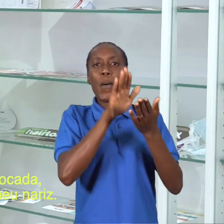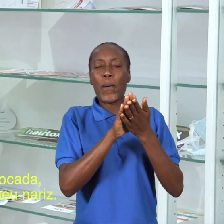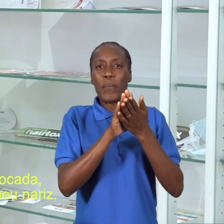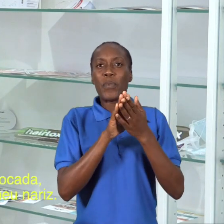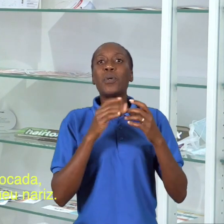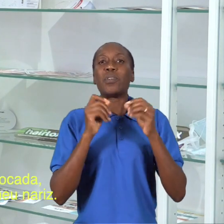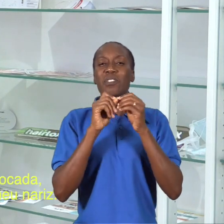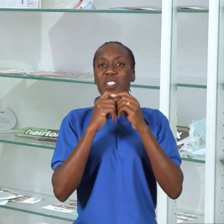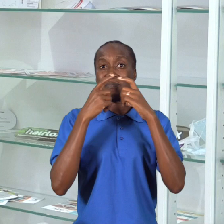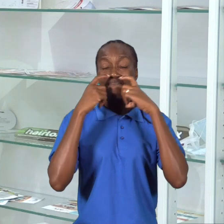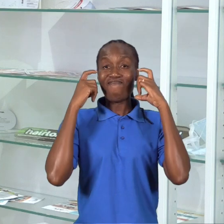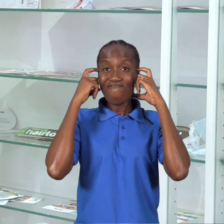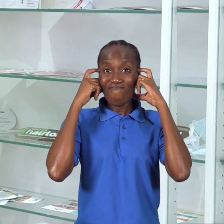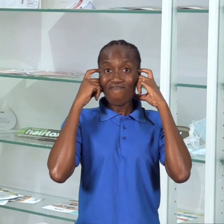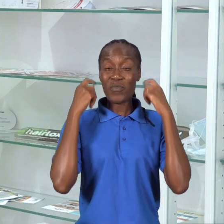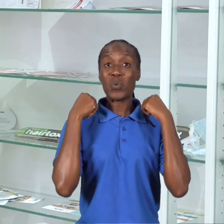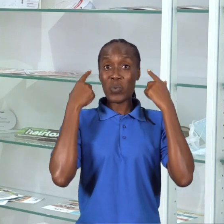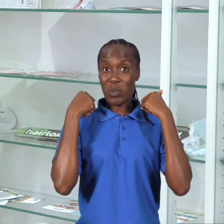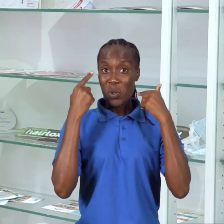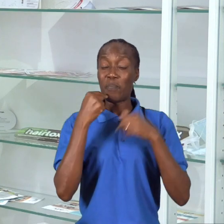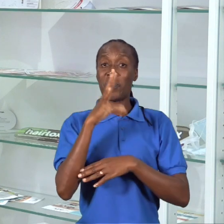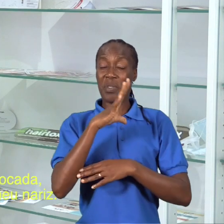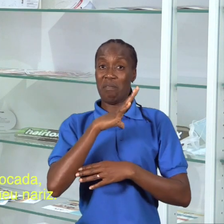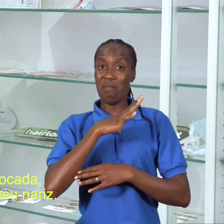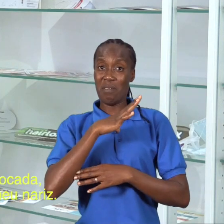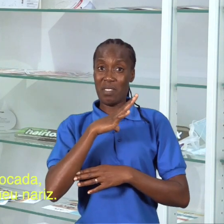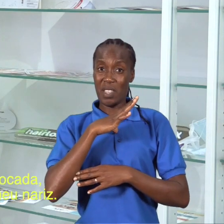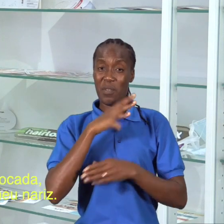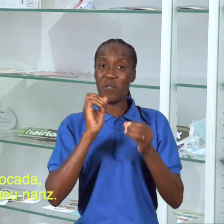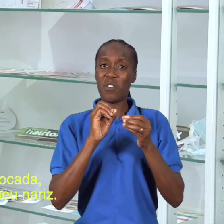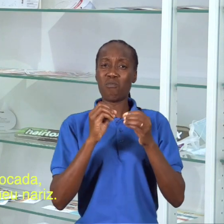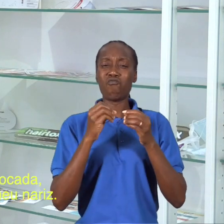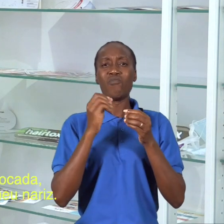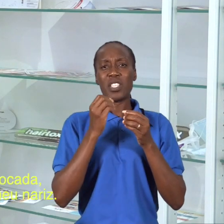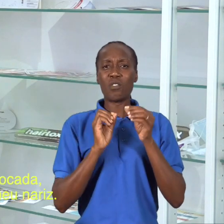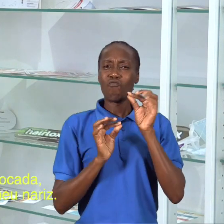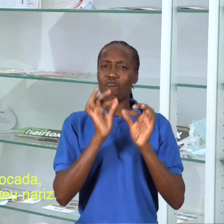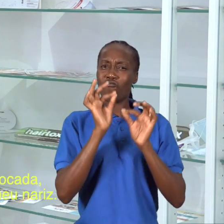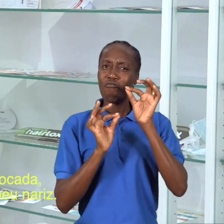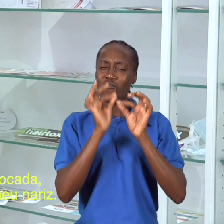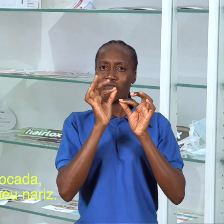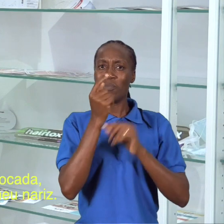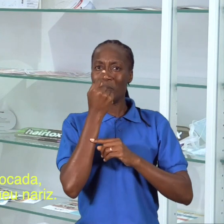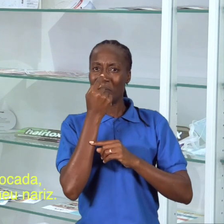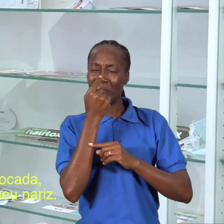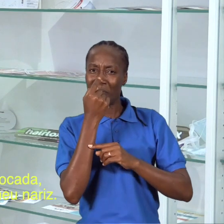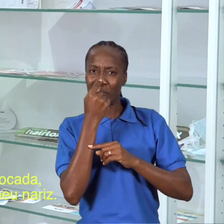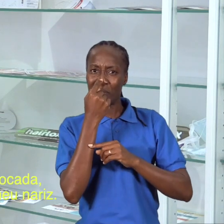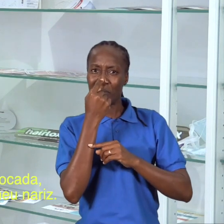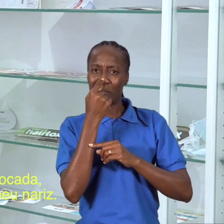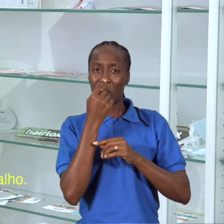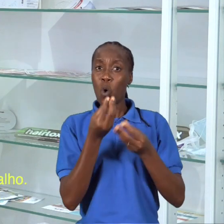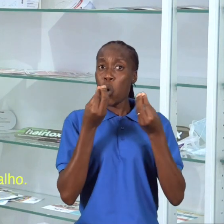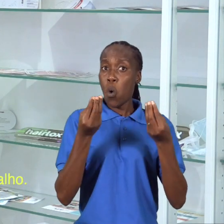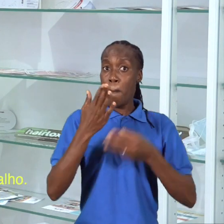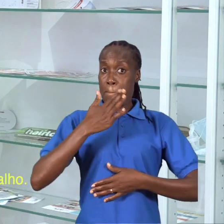A máscara está colocada, vou ajustar ao nariz, ao tamanho e à forma do meu nariz